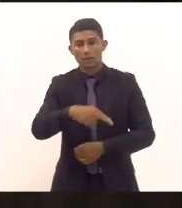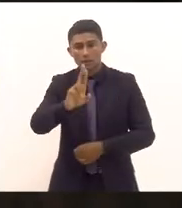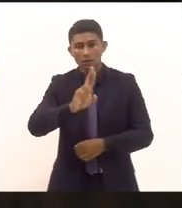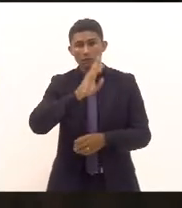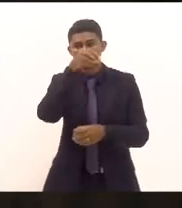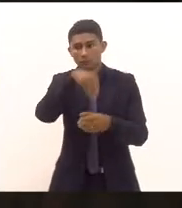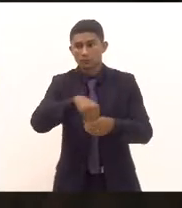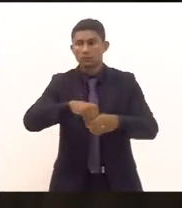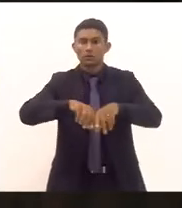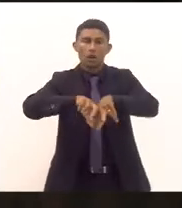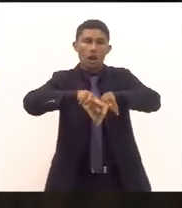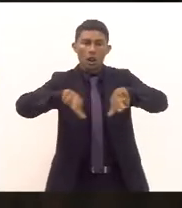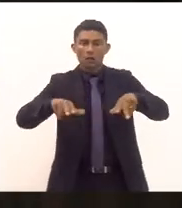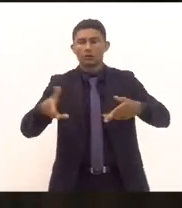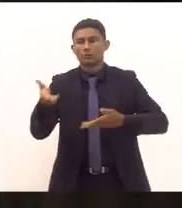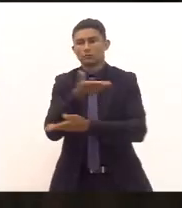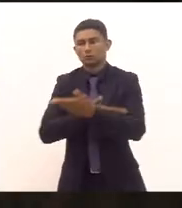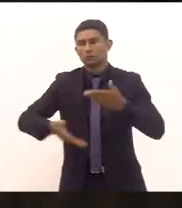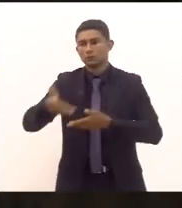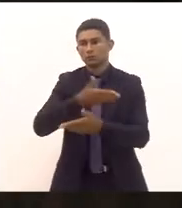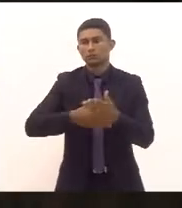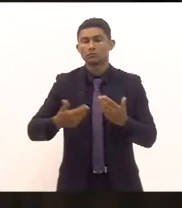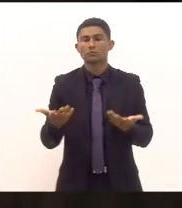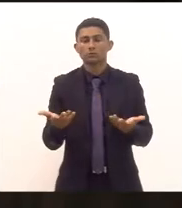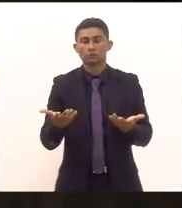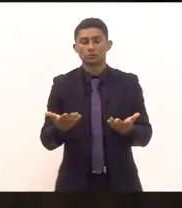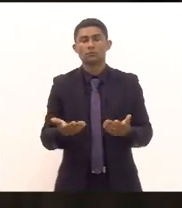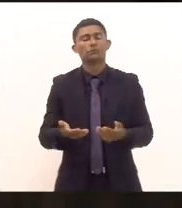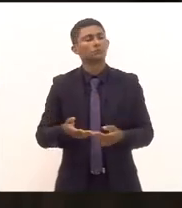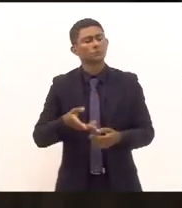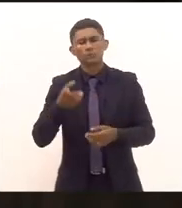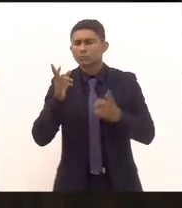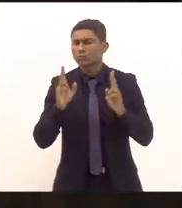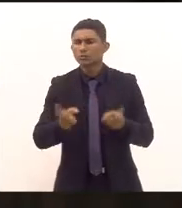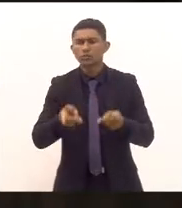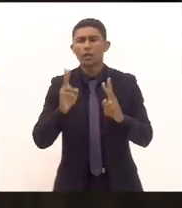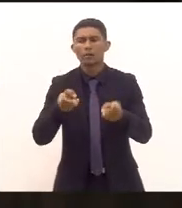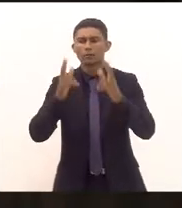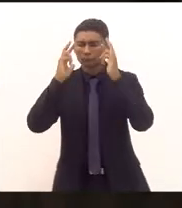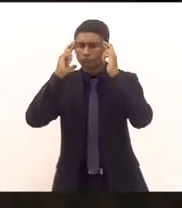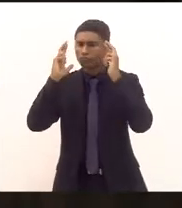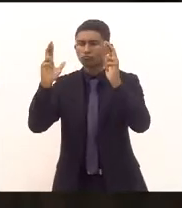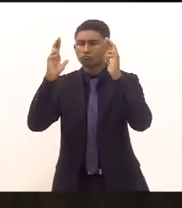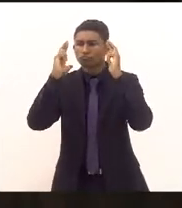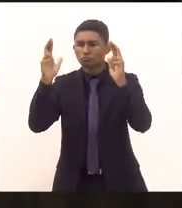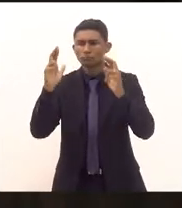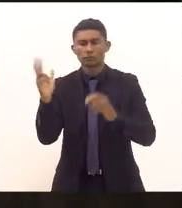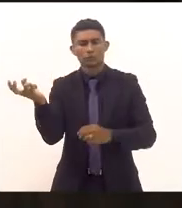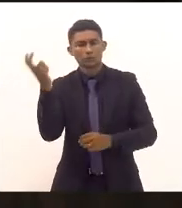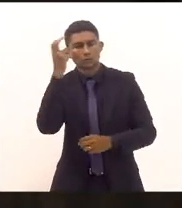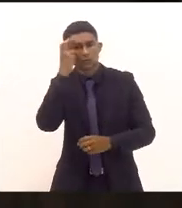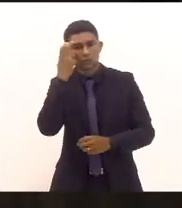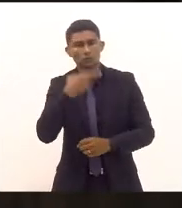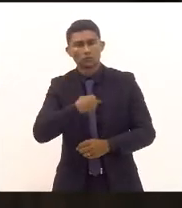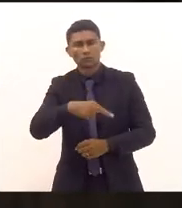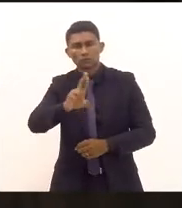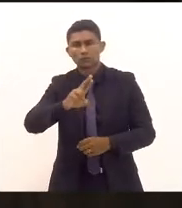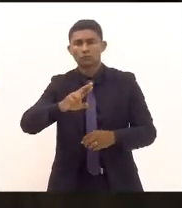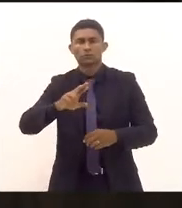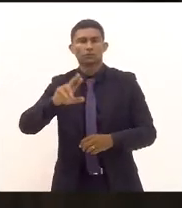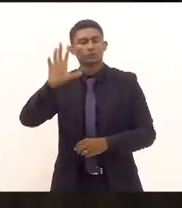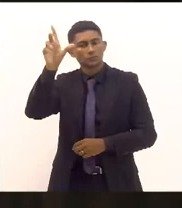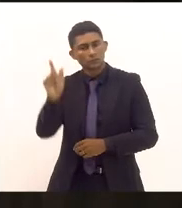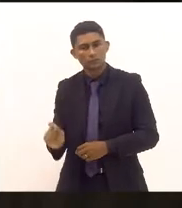de forma harmônica de me ação sempre conviveu com respeito e admiração pela cultura e e religiões de